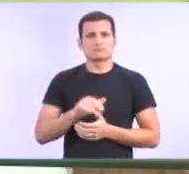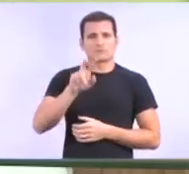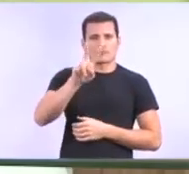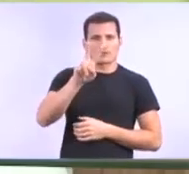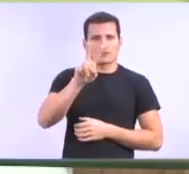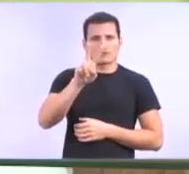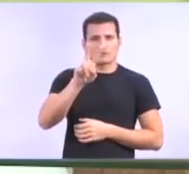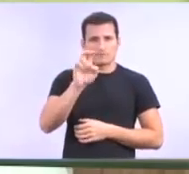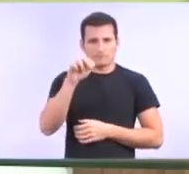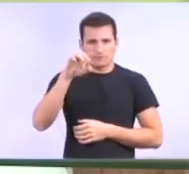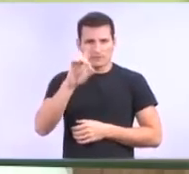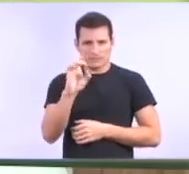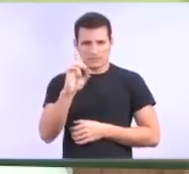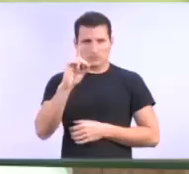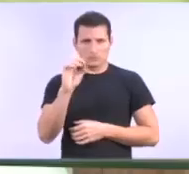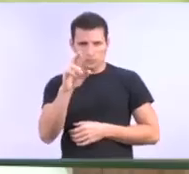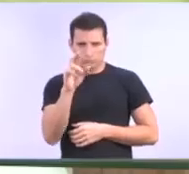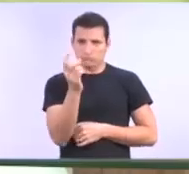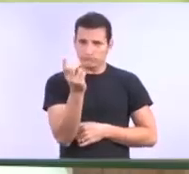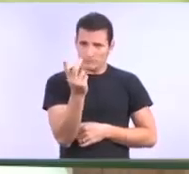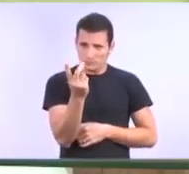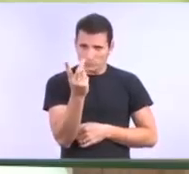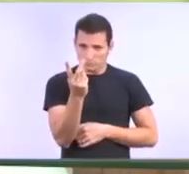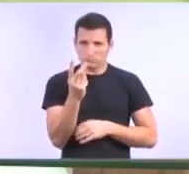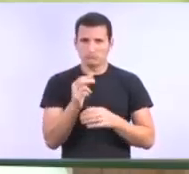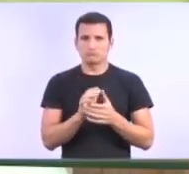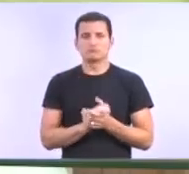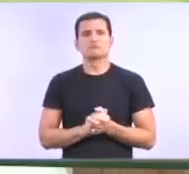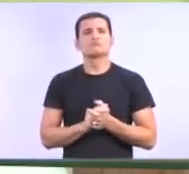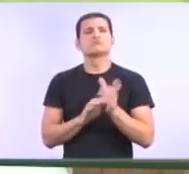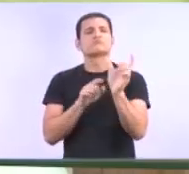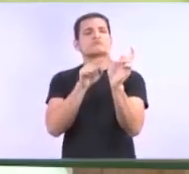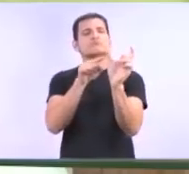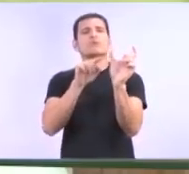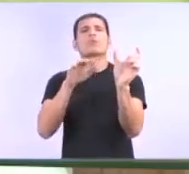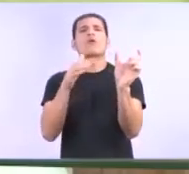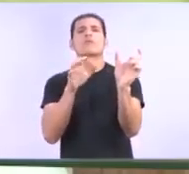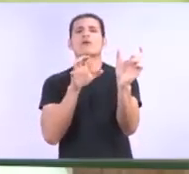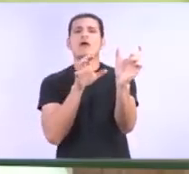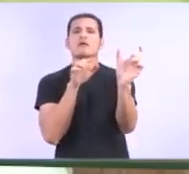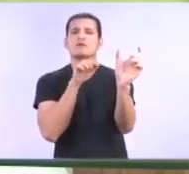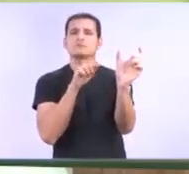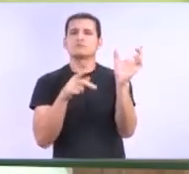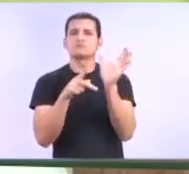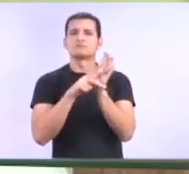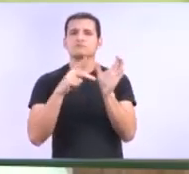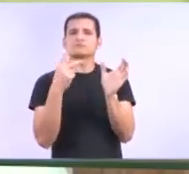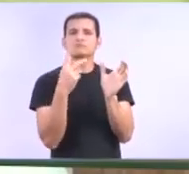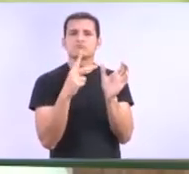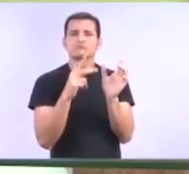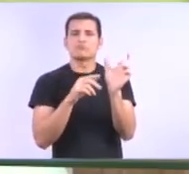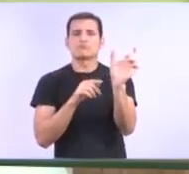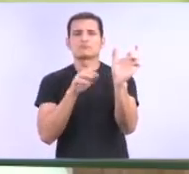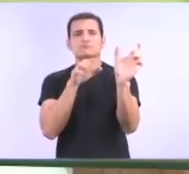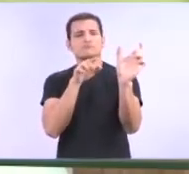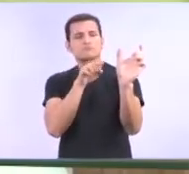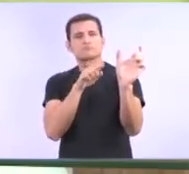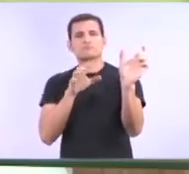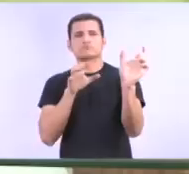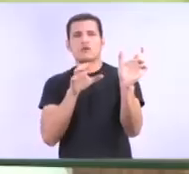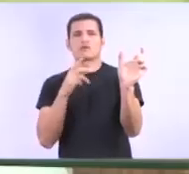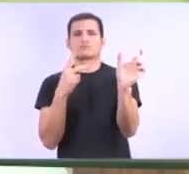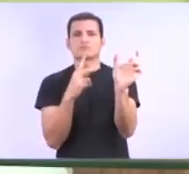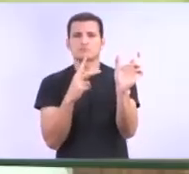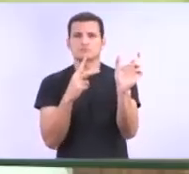vocês têm que partir do princípio de que quais são as características do vendedor, aquelas que estão intrínsecas a ele,